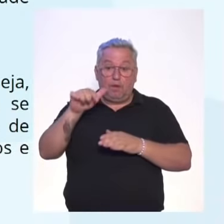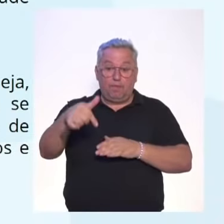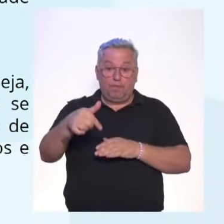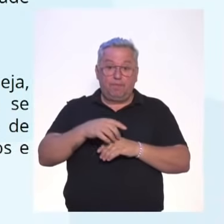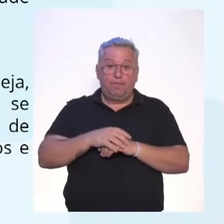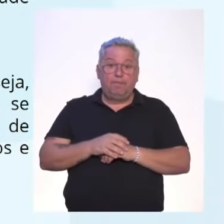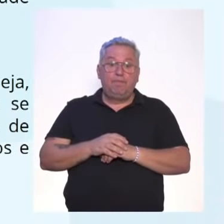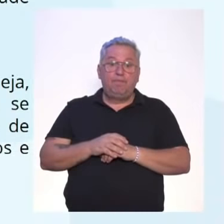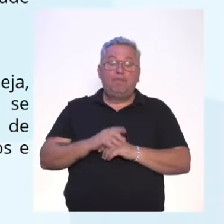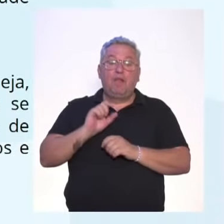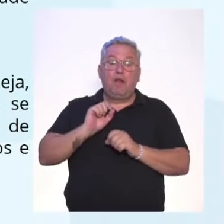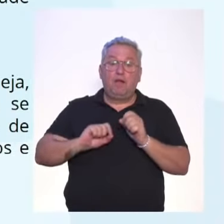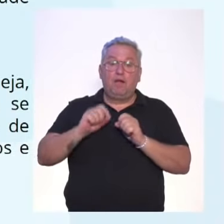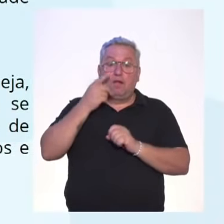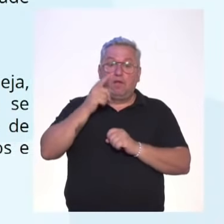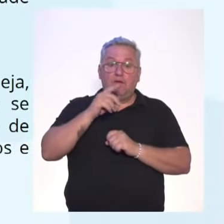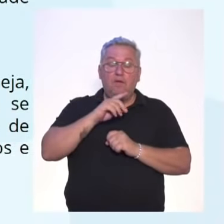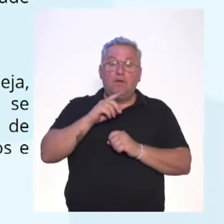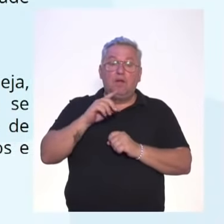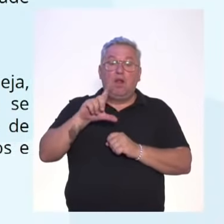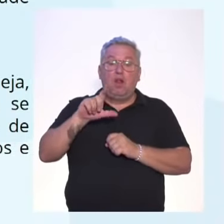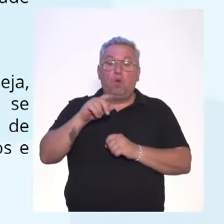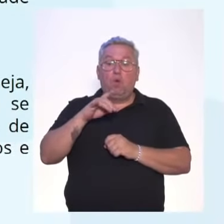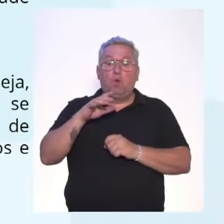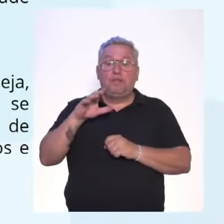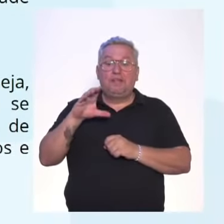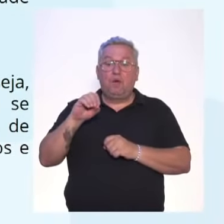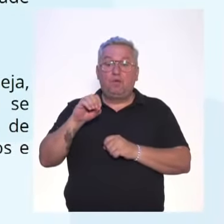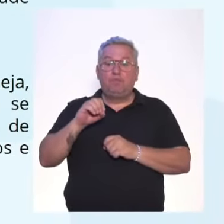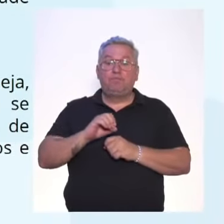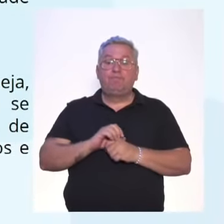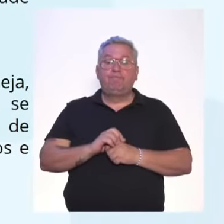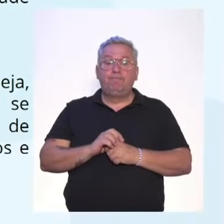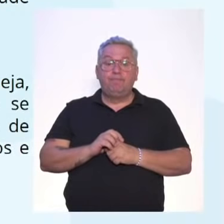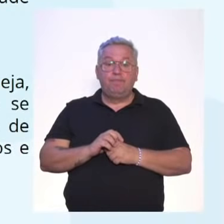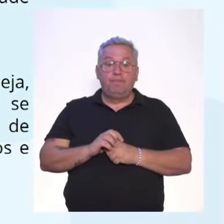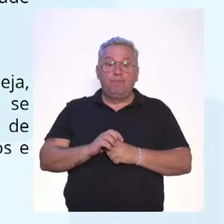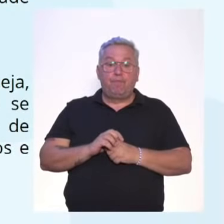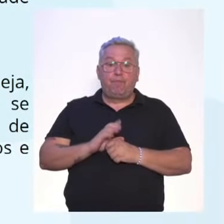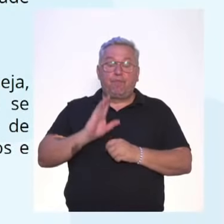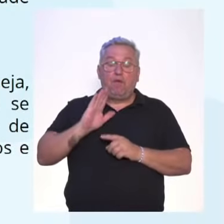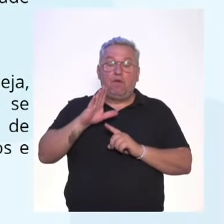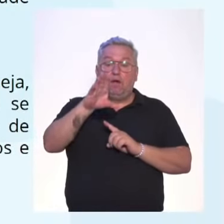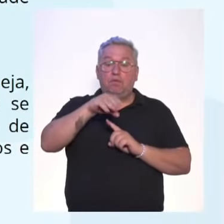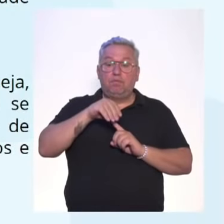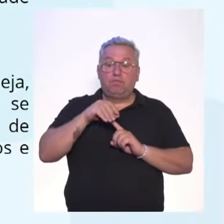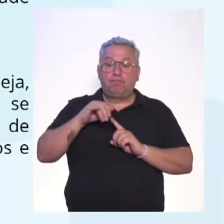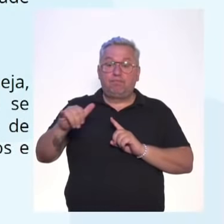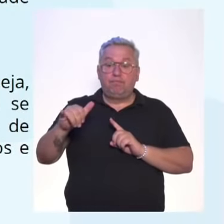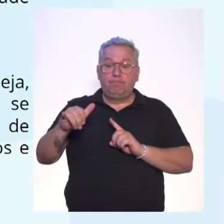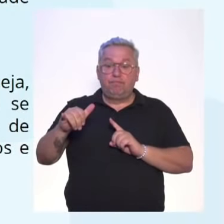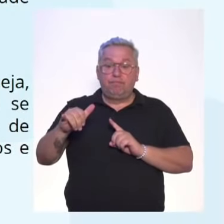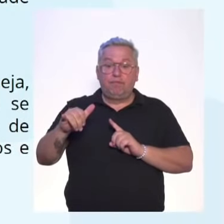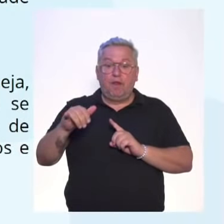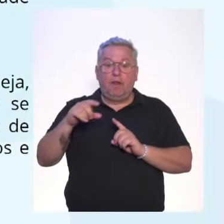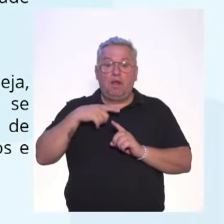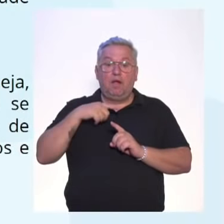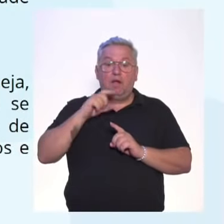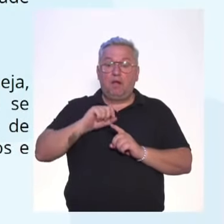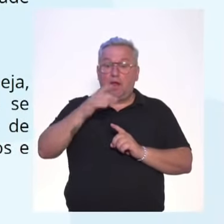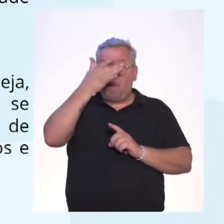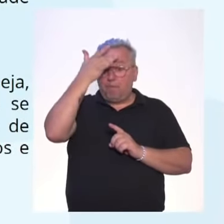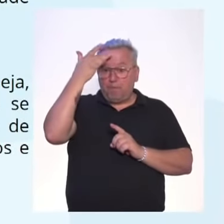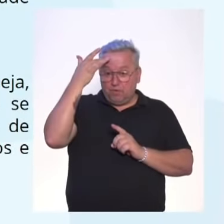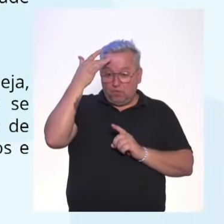vem depois brincando são que a gente chama de verbos de elocução né os verbos dicendi já o discurso indireto as falas dos personagens respostas terão